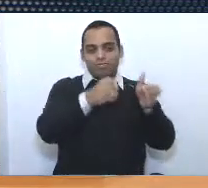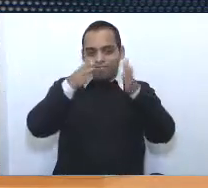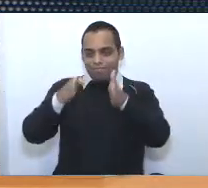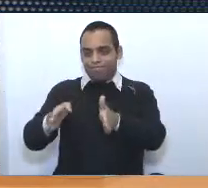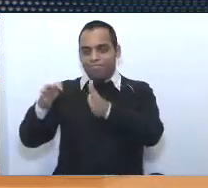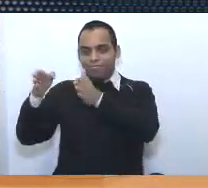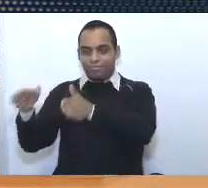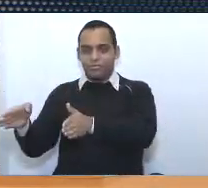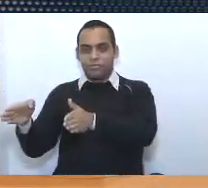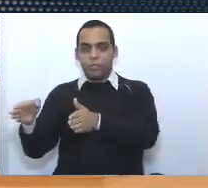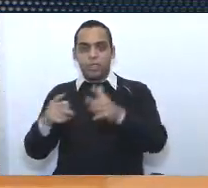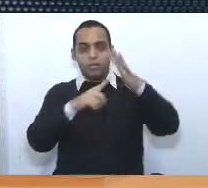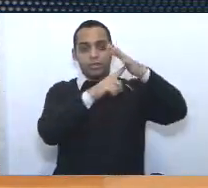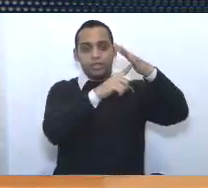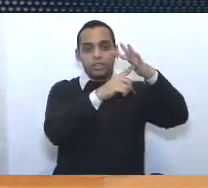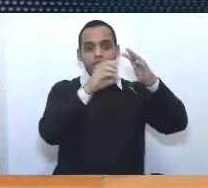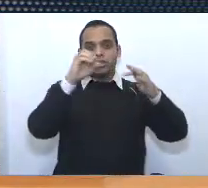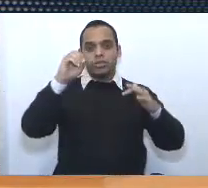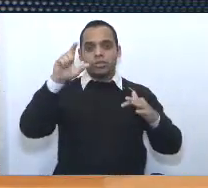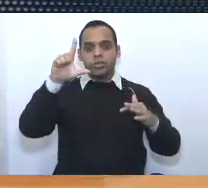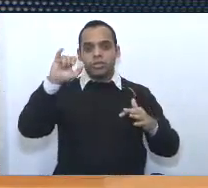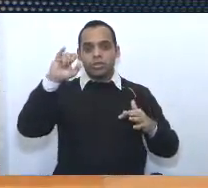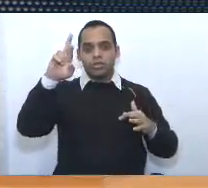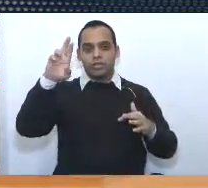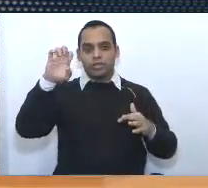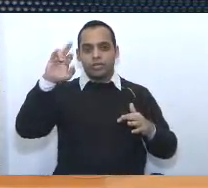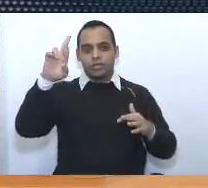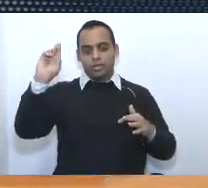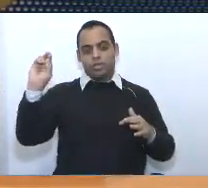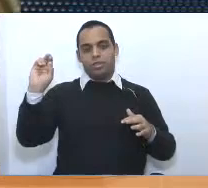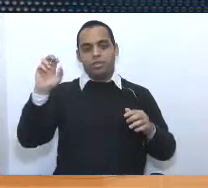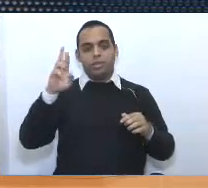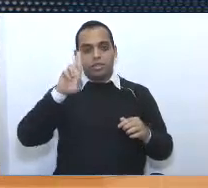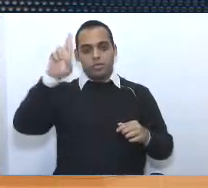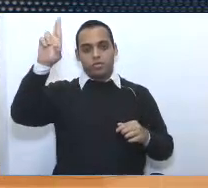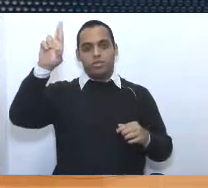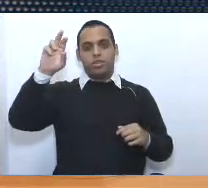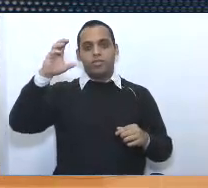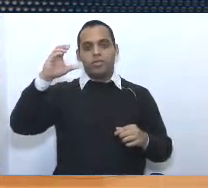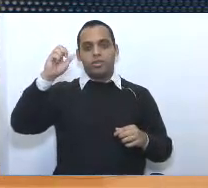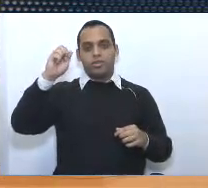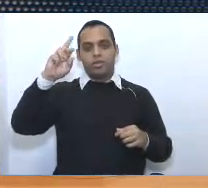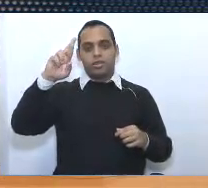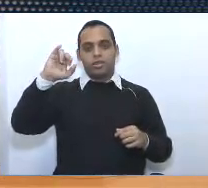Então, Jardim das Oliveiras, quem é o responsável? É o Dr. Carnit.